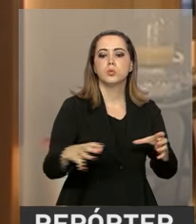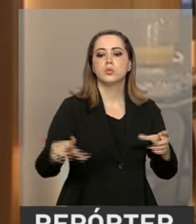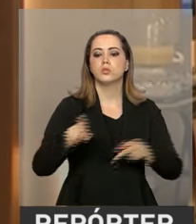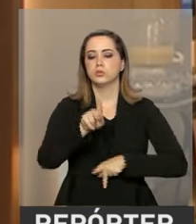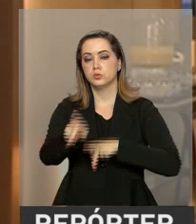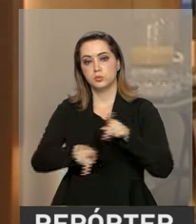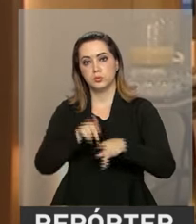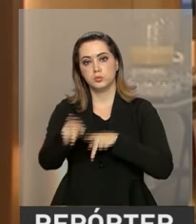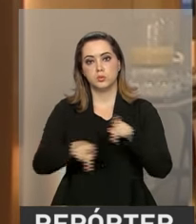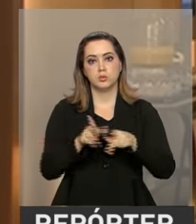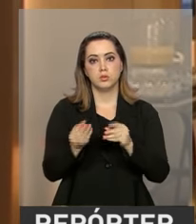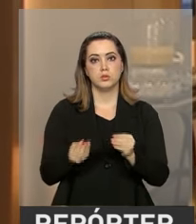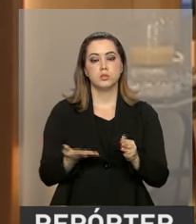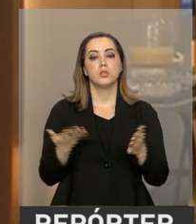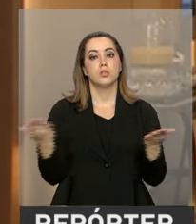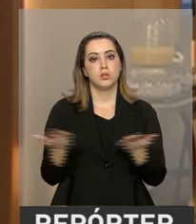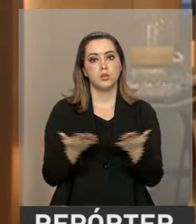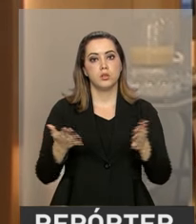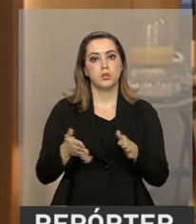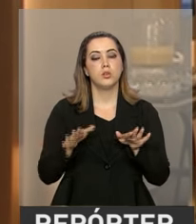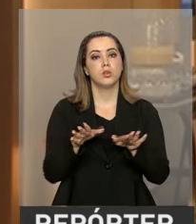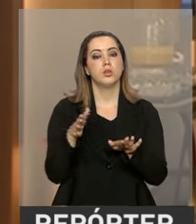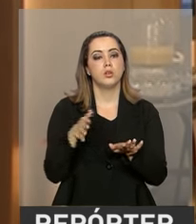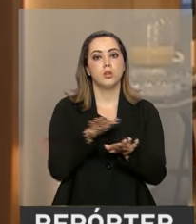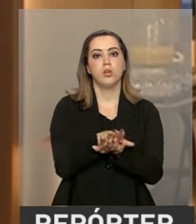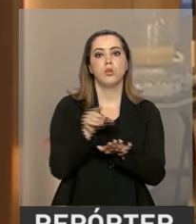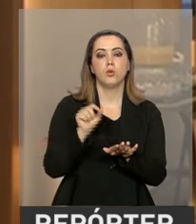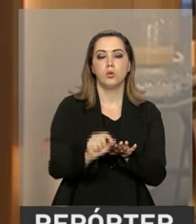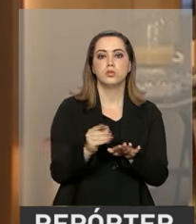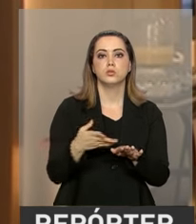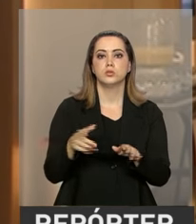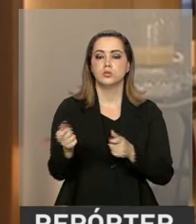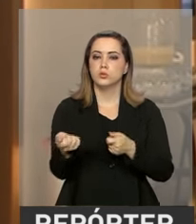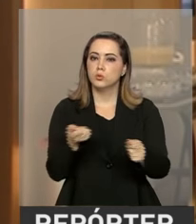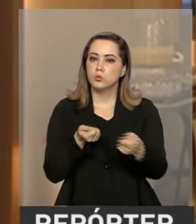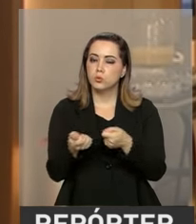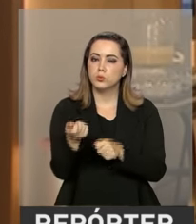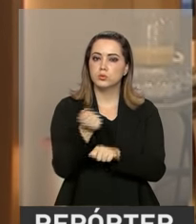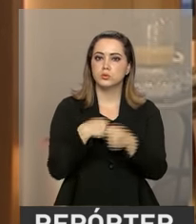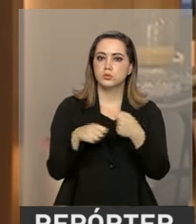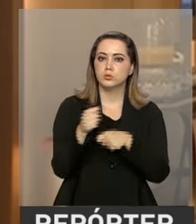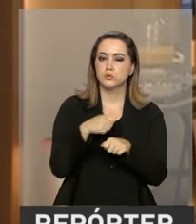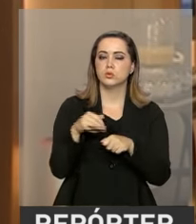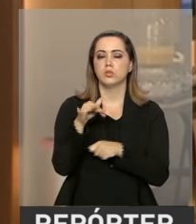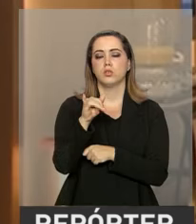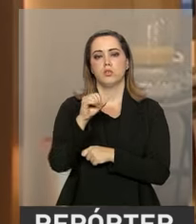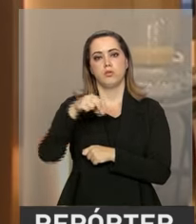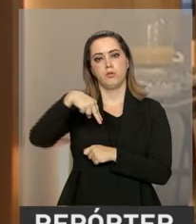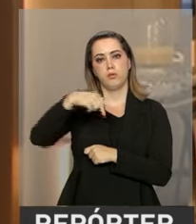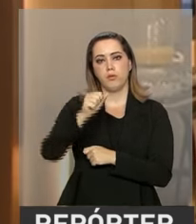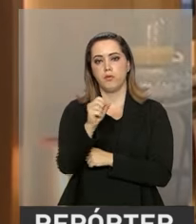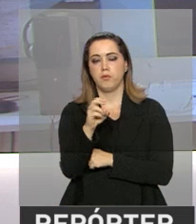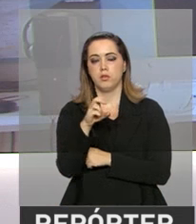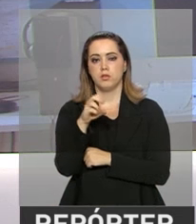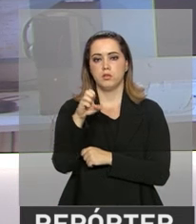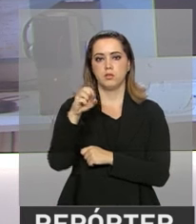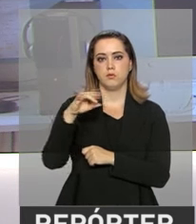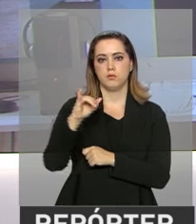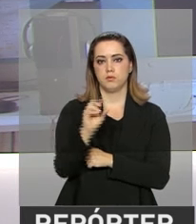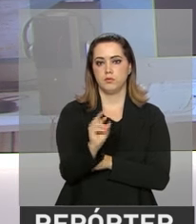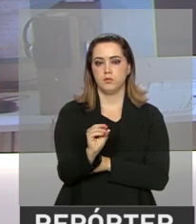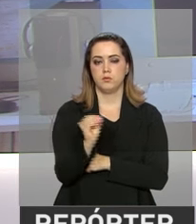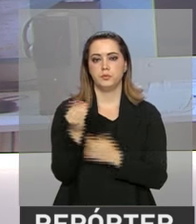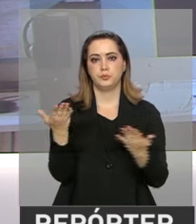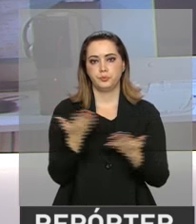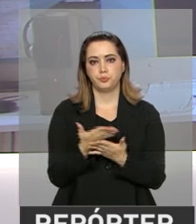população que foi incluído no sistema financeiro a partir de meados da década passada. De São Paulo, Leonardo Meira.